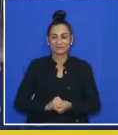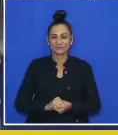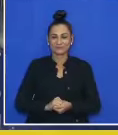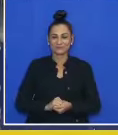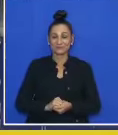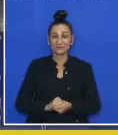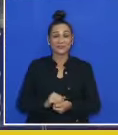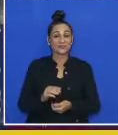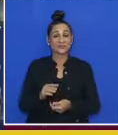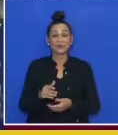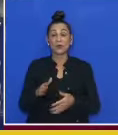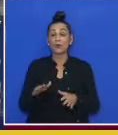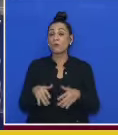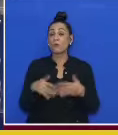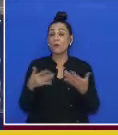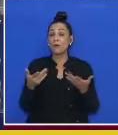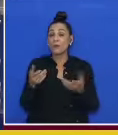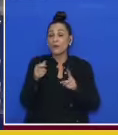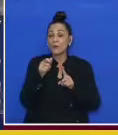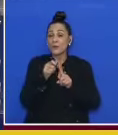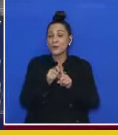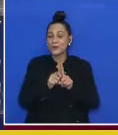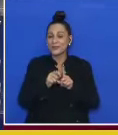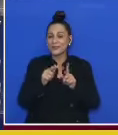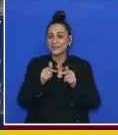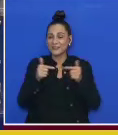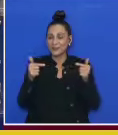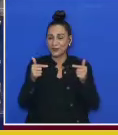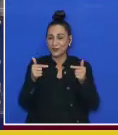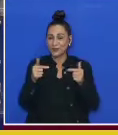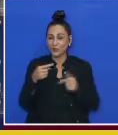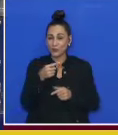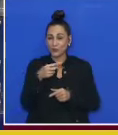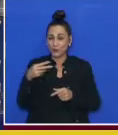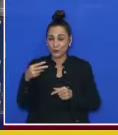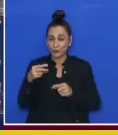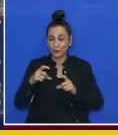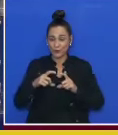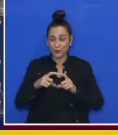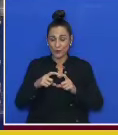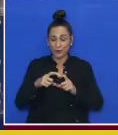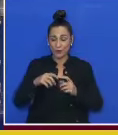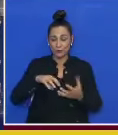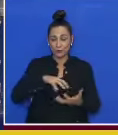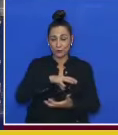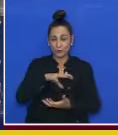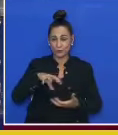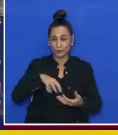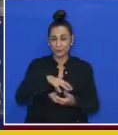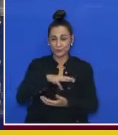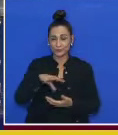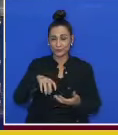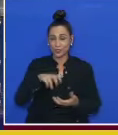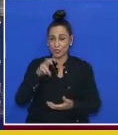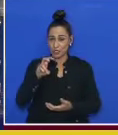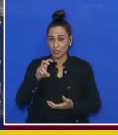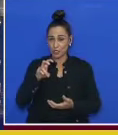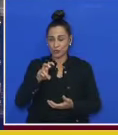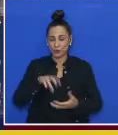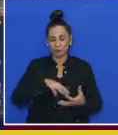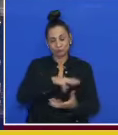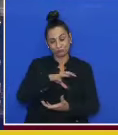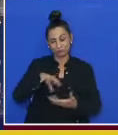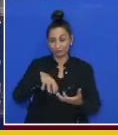E vamos lá saber qual é o mês da sorte. 12 bolas dentro do nosso quinto globo girando e sendo